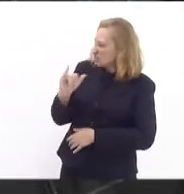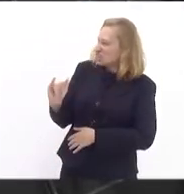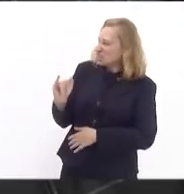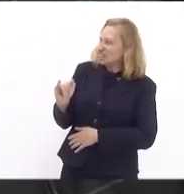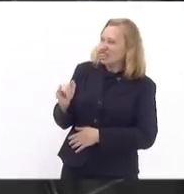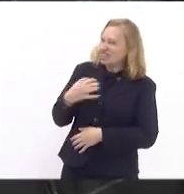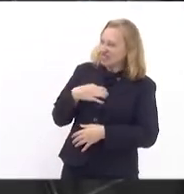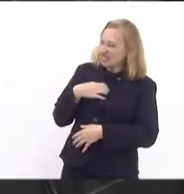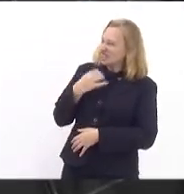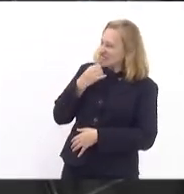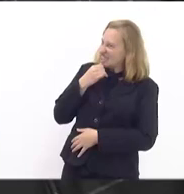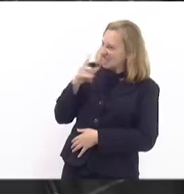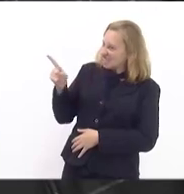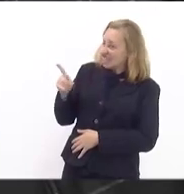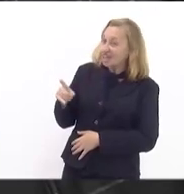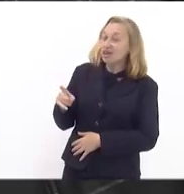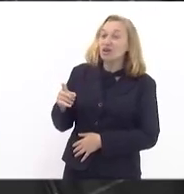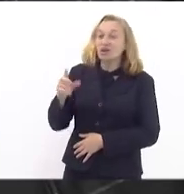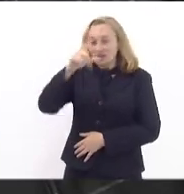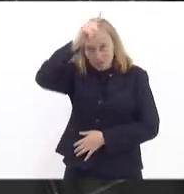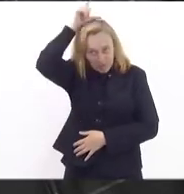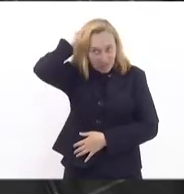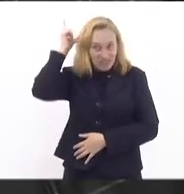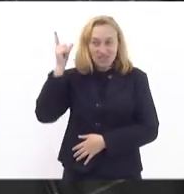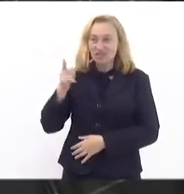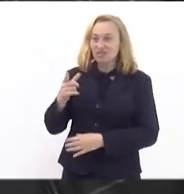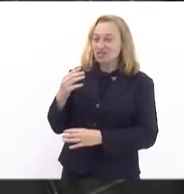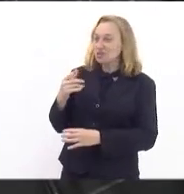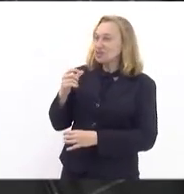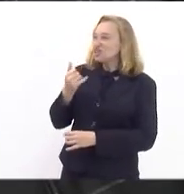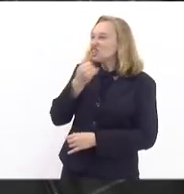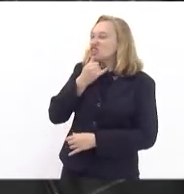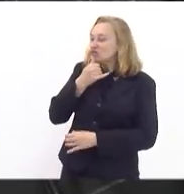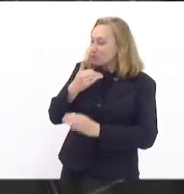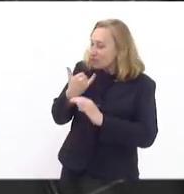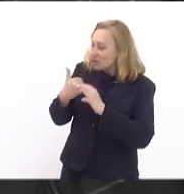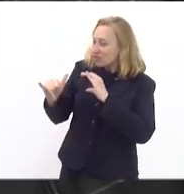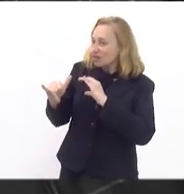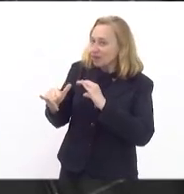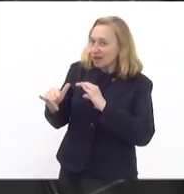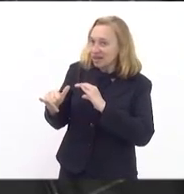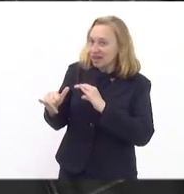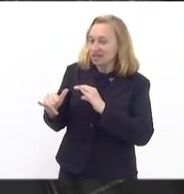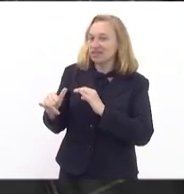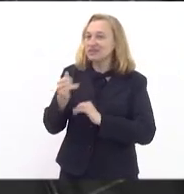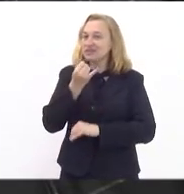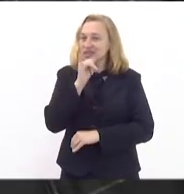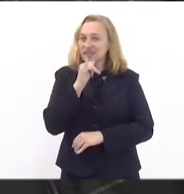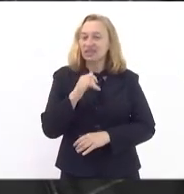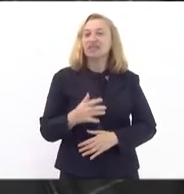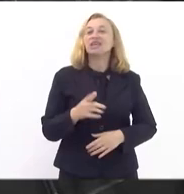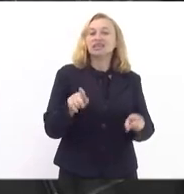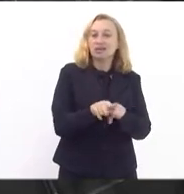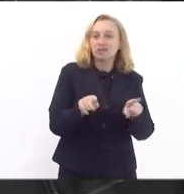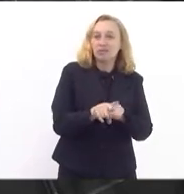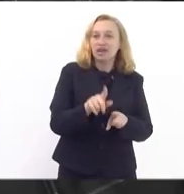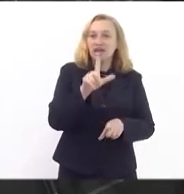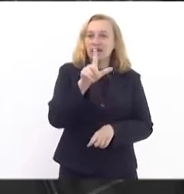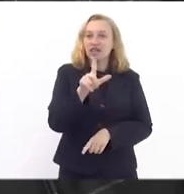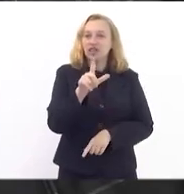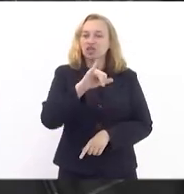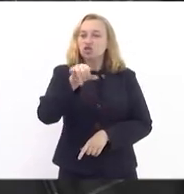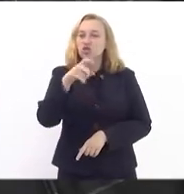longe conectado quando eu mandei o símbolo do tricolor para ele gostar de agradecer também a Juliana Barreto gerente de